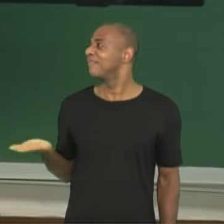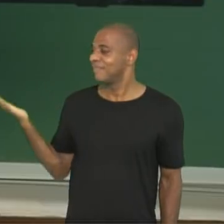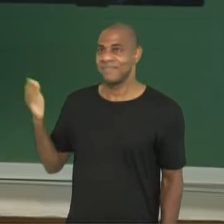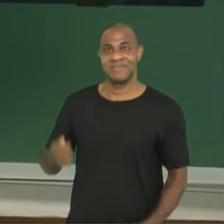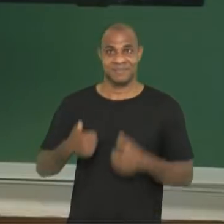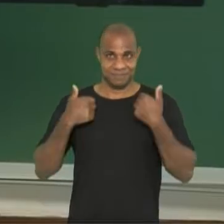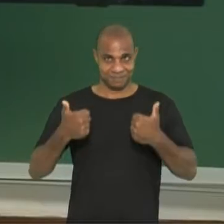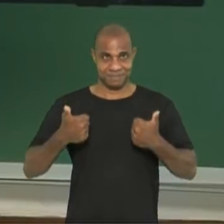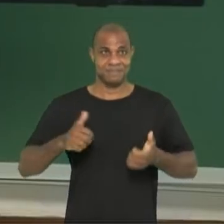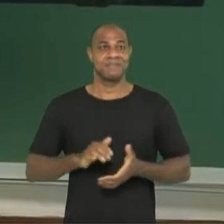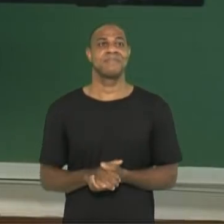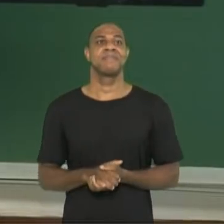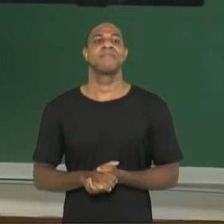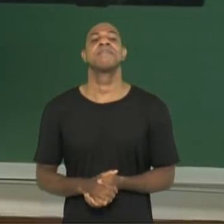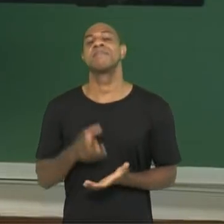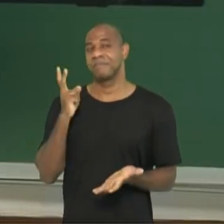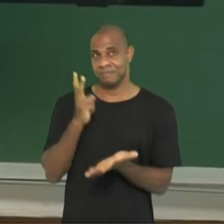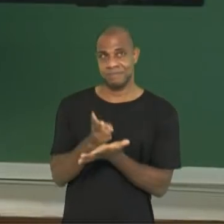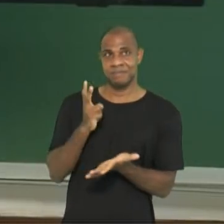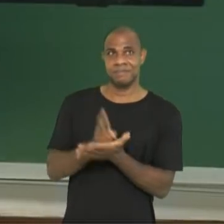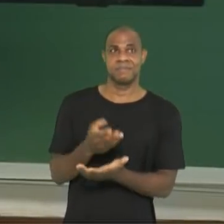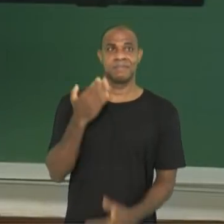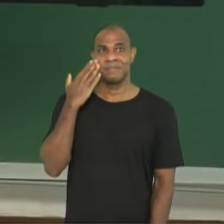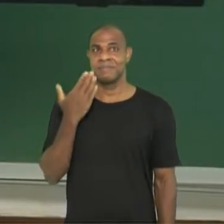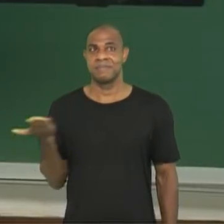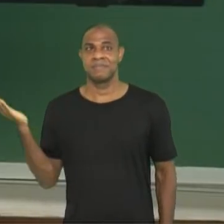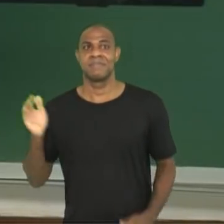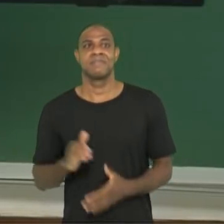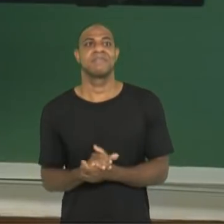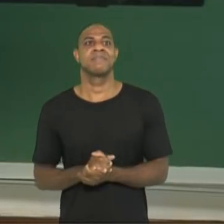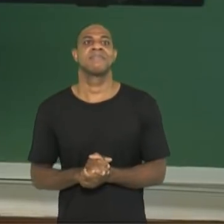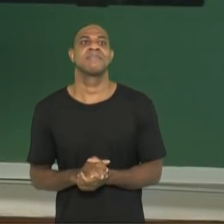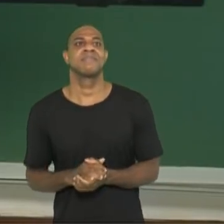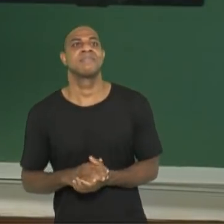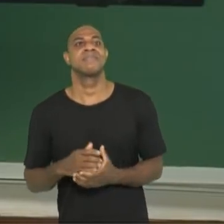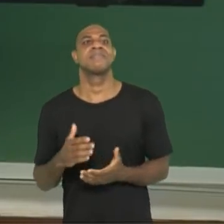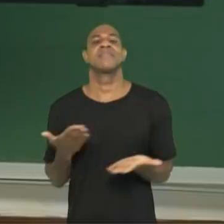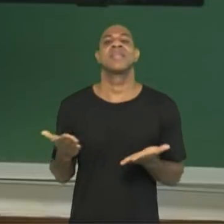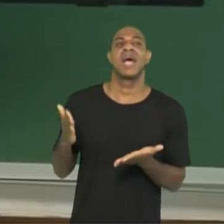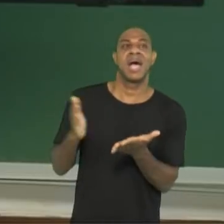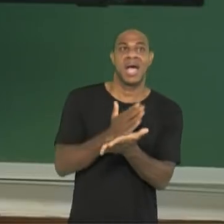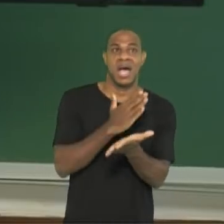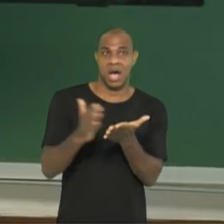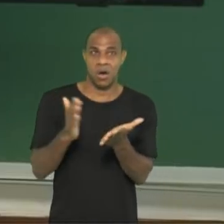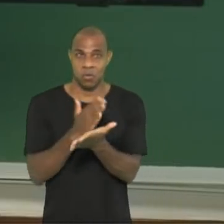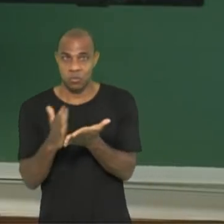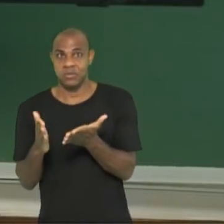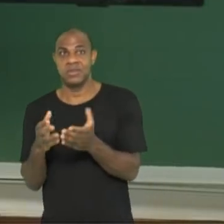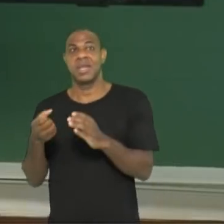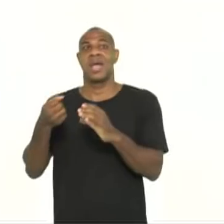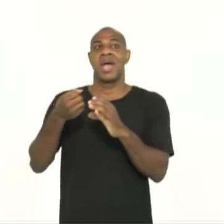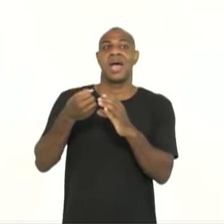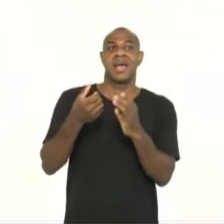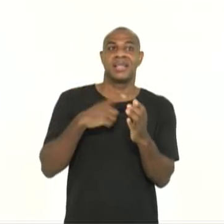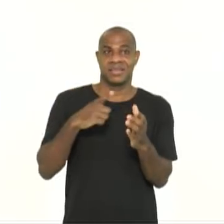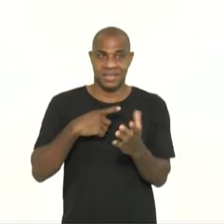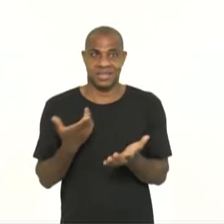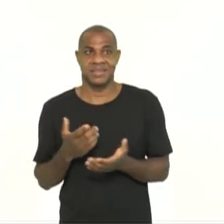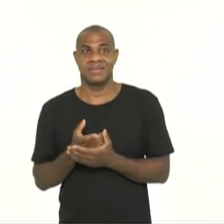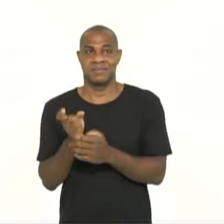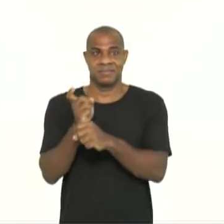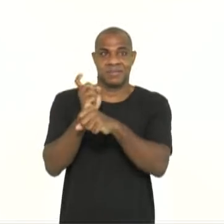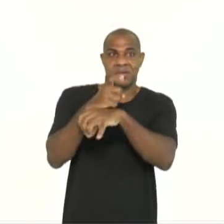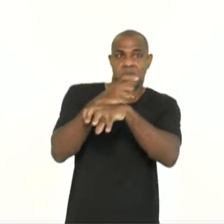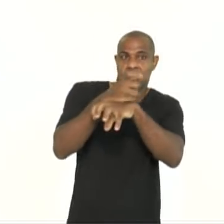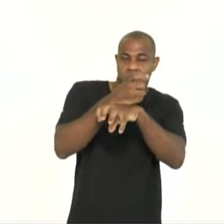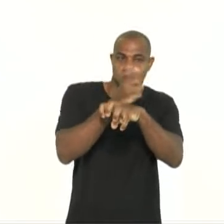Beleza? Continuando, a gente vai falar de outras coisas que alguns aracnídeos têm. Aranhas e escorpiões, eles